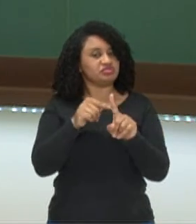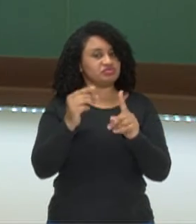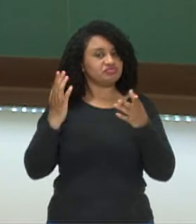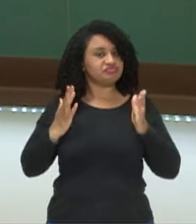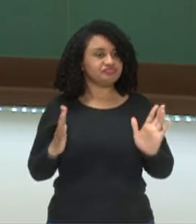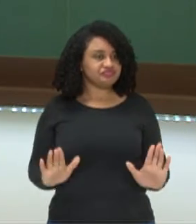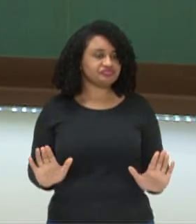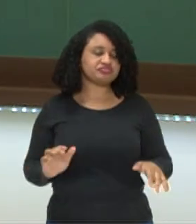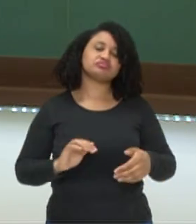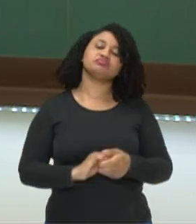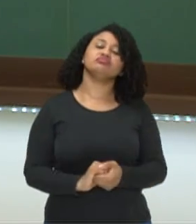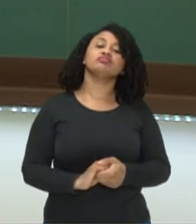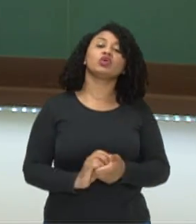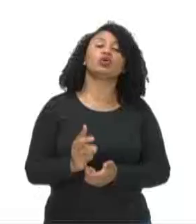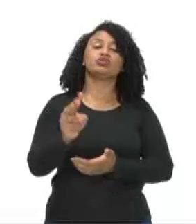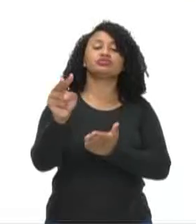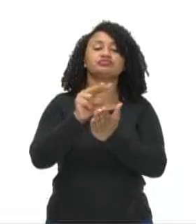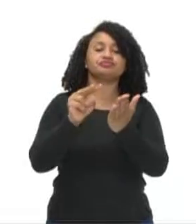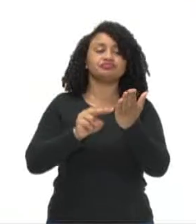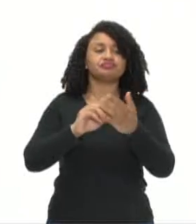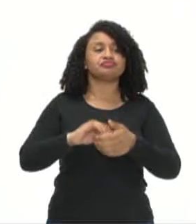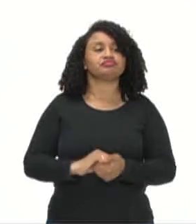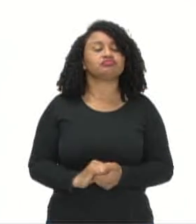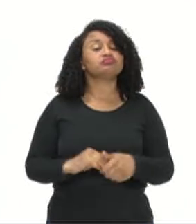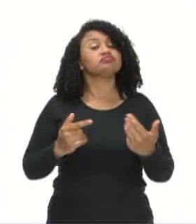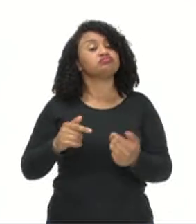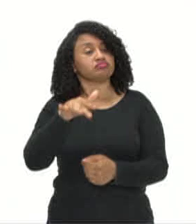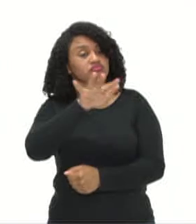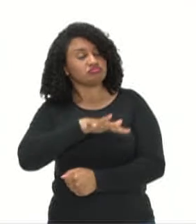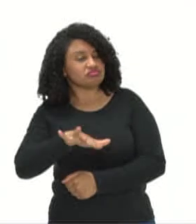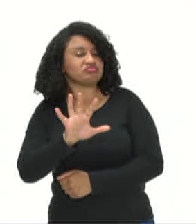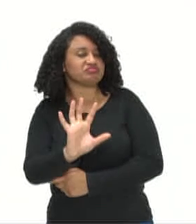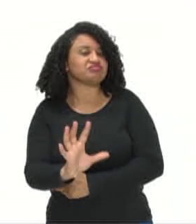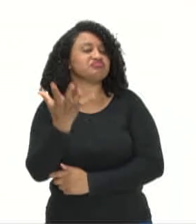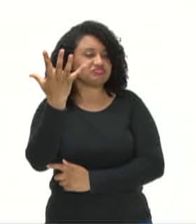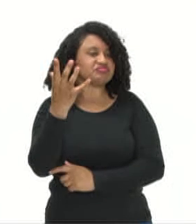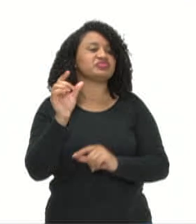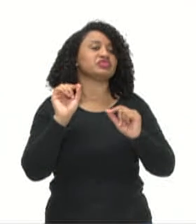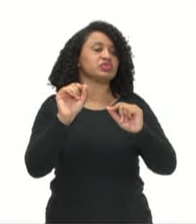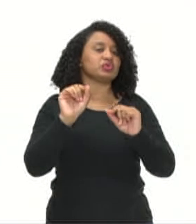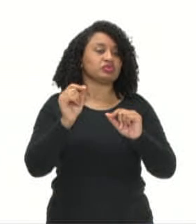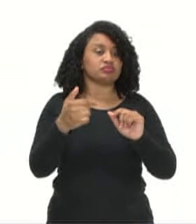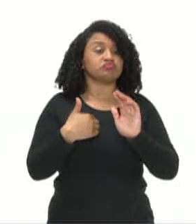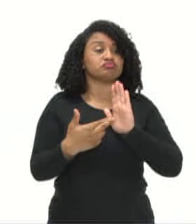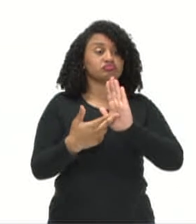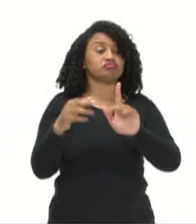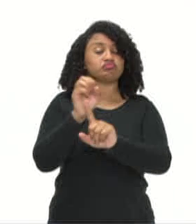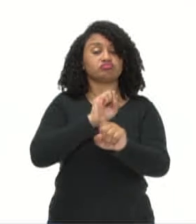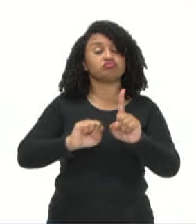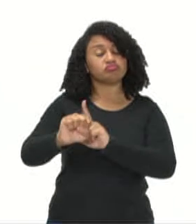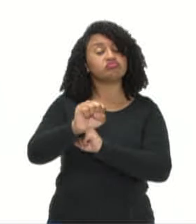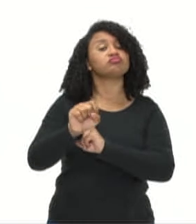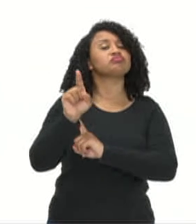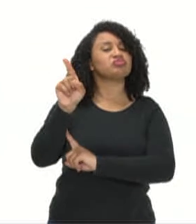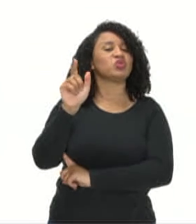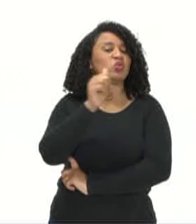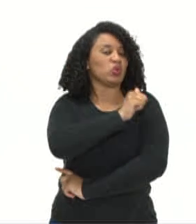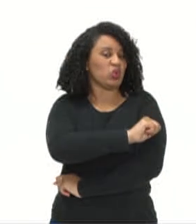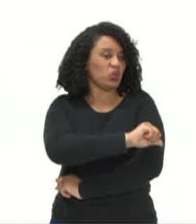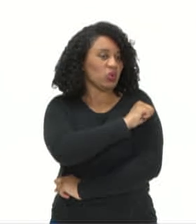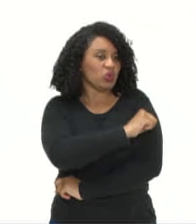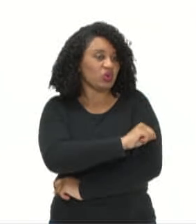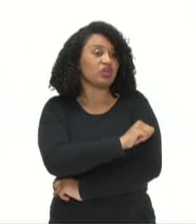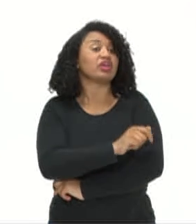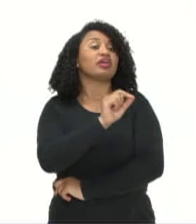Continuando a leitura aqui comigo. Diante da situação vigente, representada pela sociedade carioca, onde